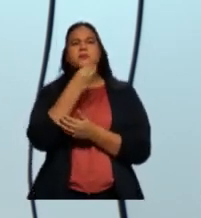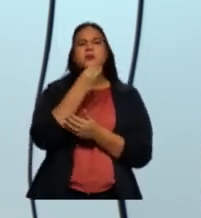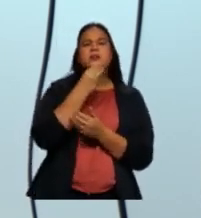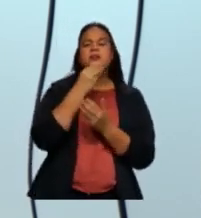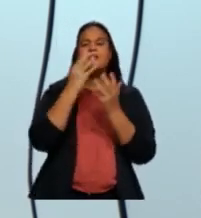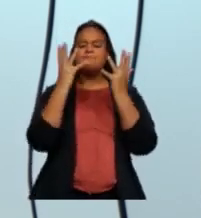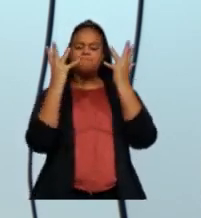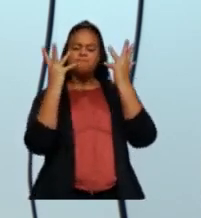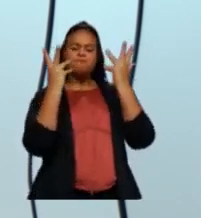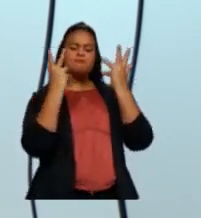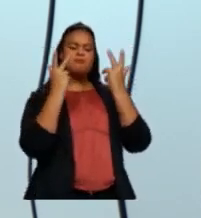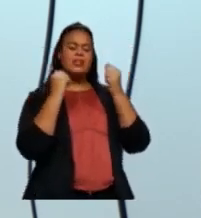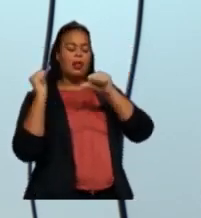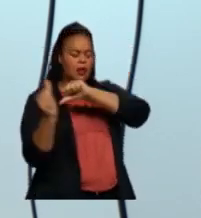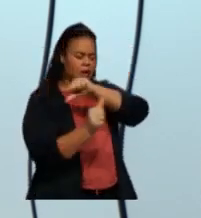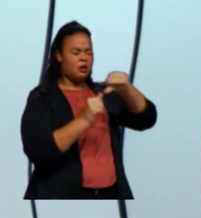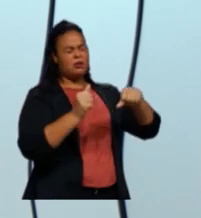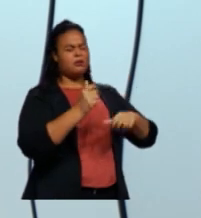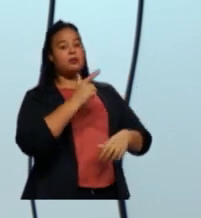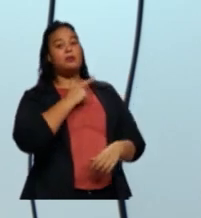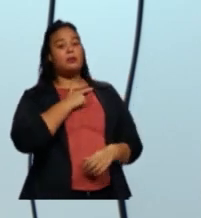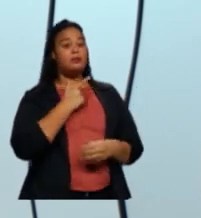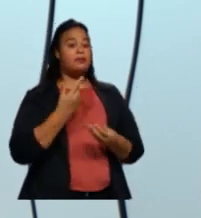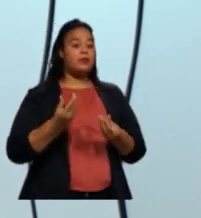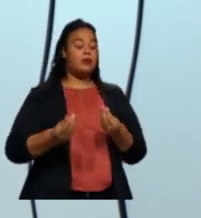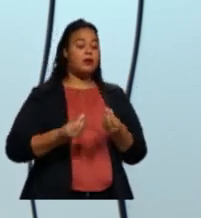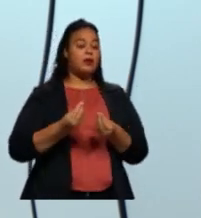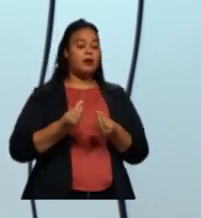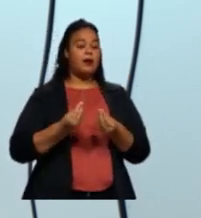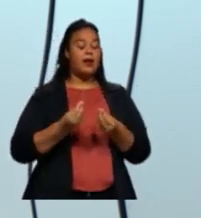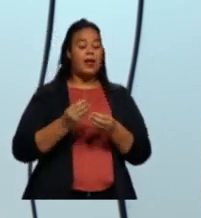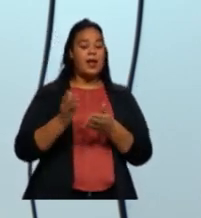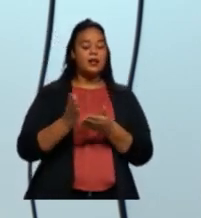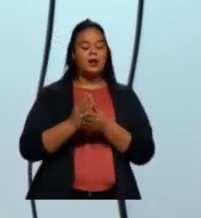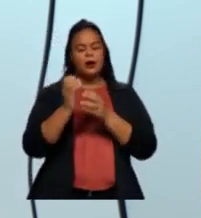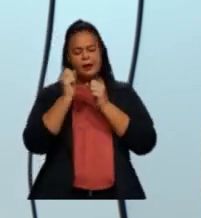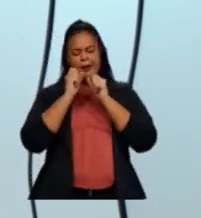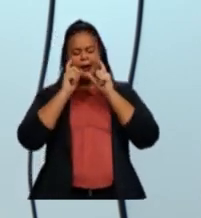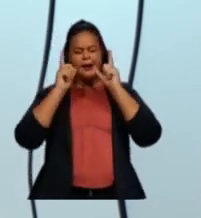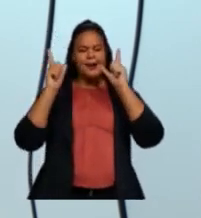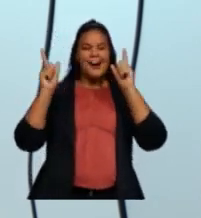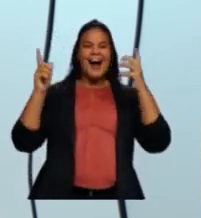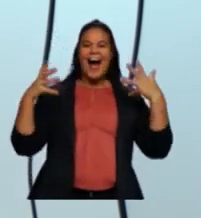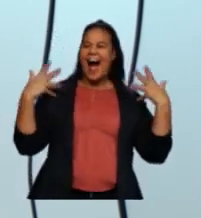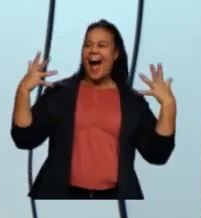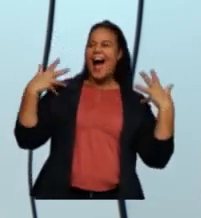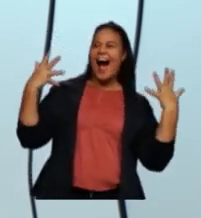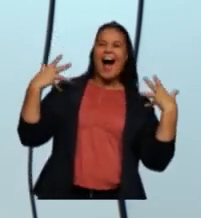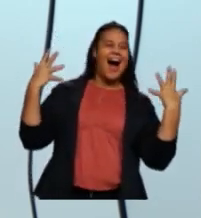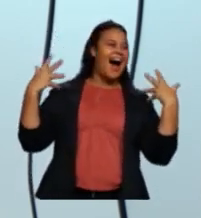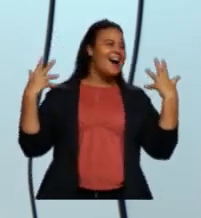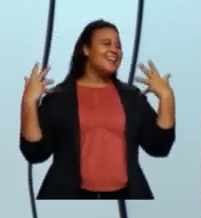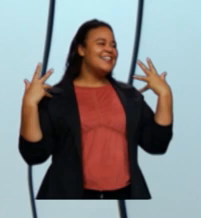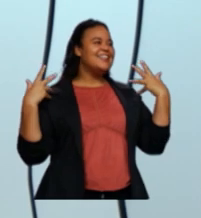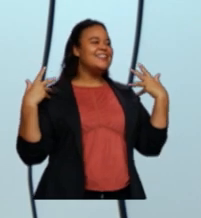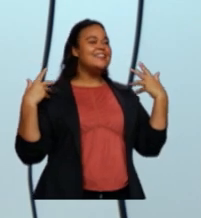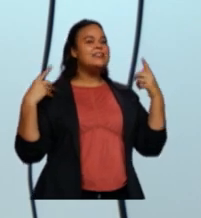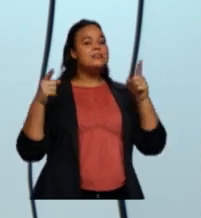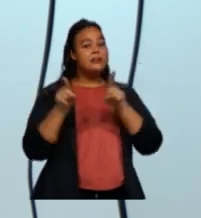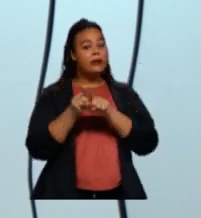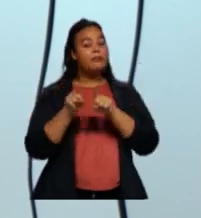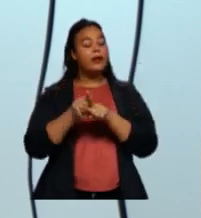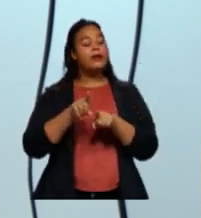feio. Há momentos que ele acorda com alto astral, muito humorado, e tem momentos que ele